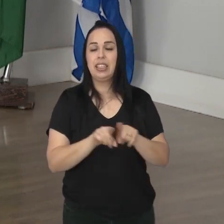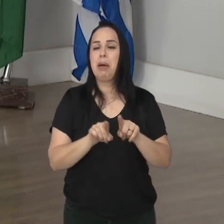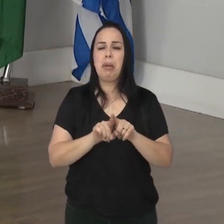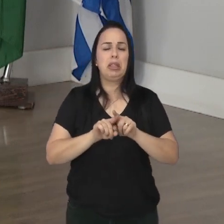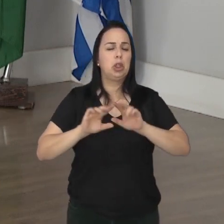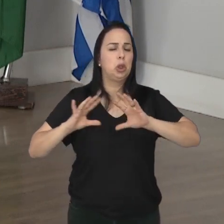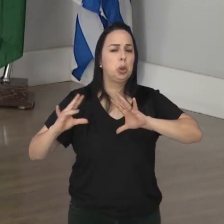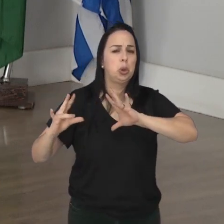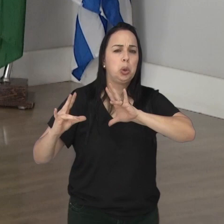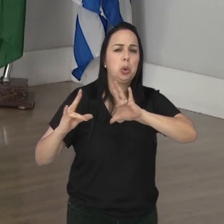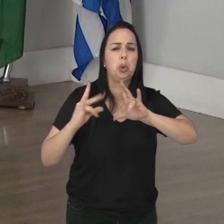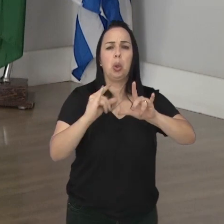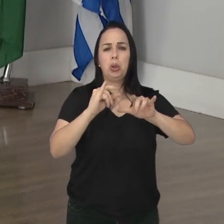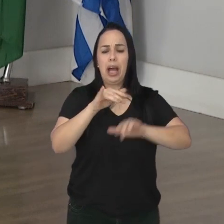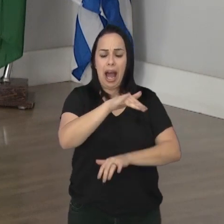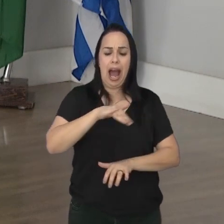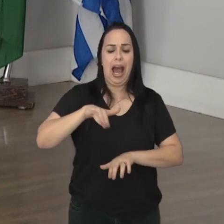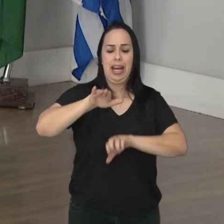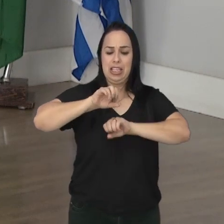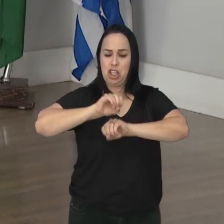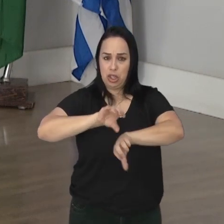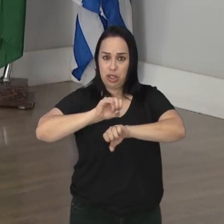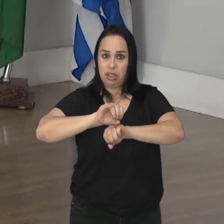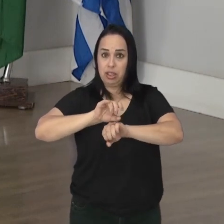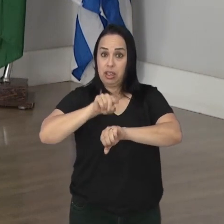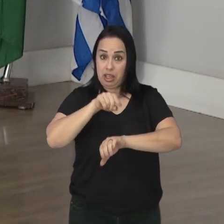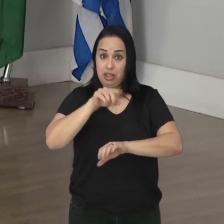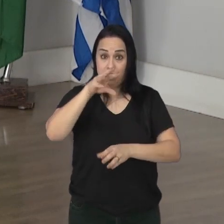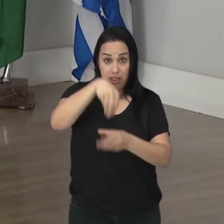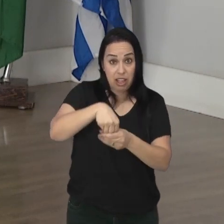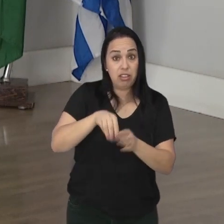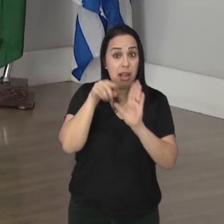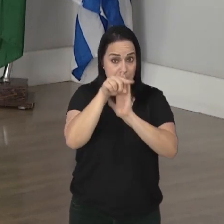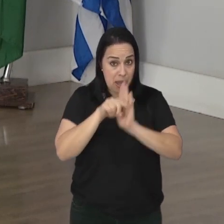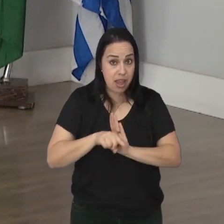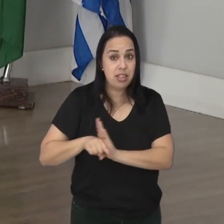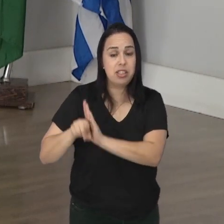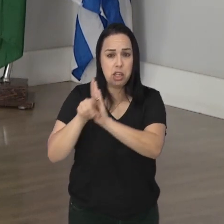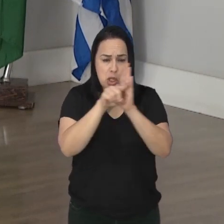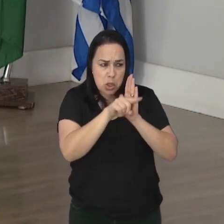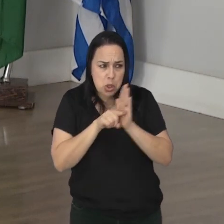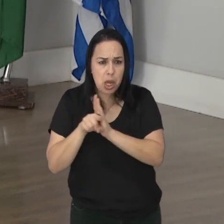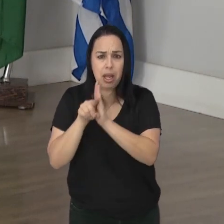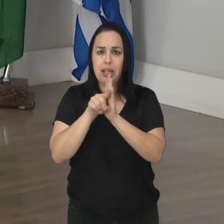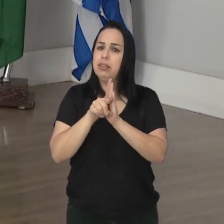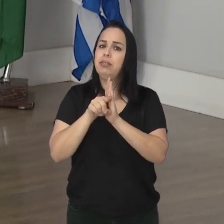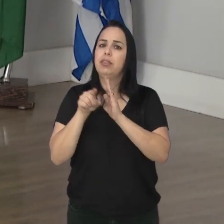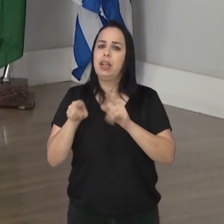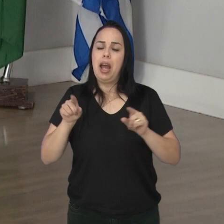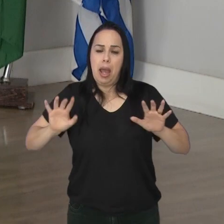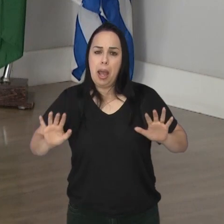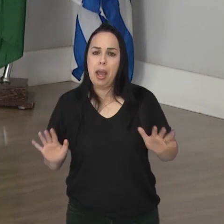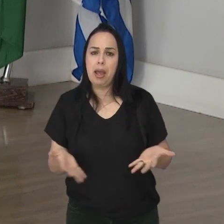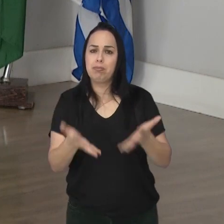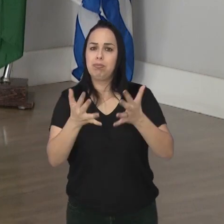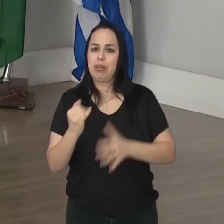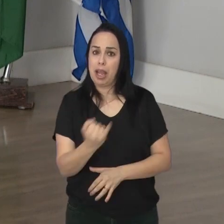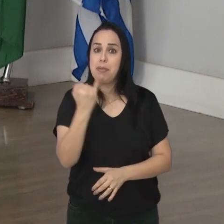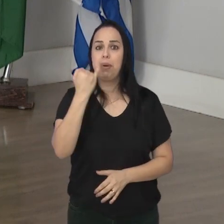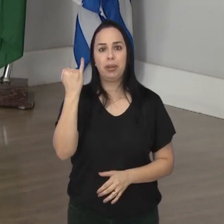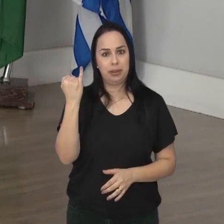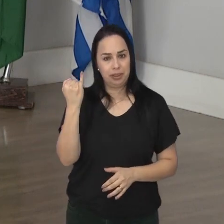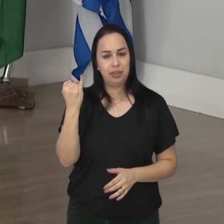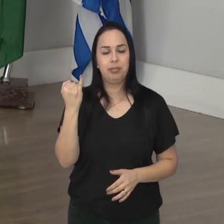todos os núcleos de educação que também promovem pesquisa, são atributos muito importantes nessa trajetória